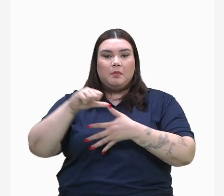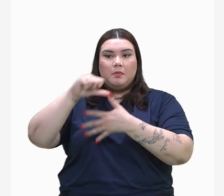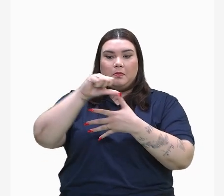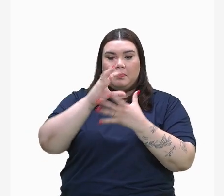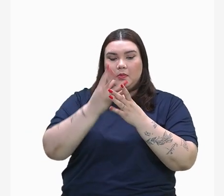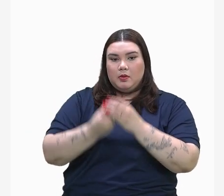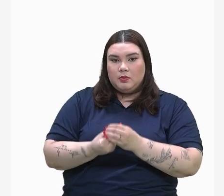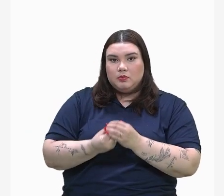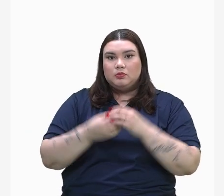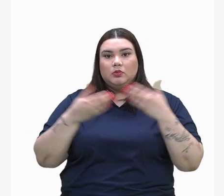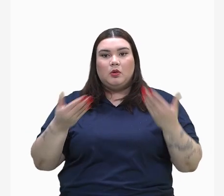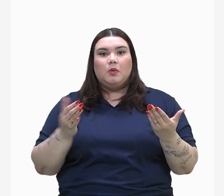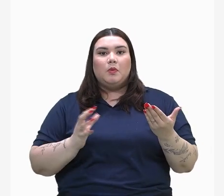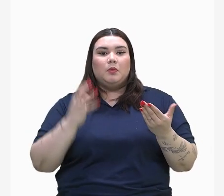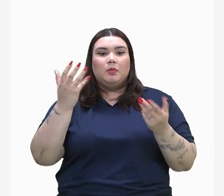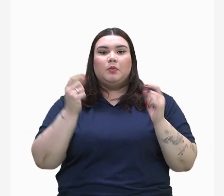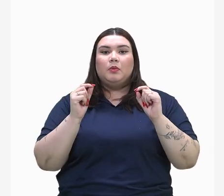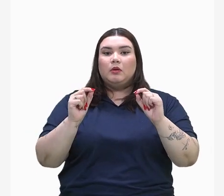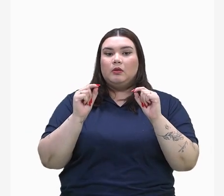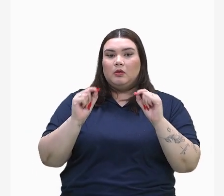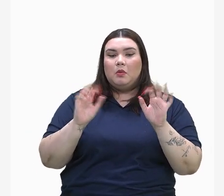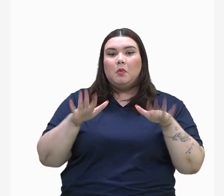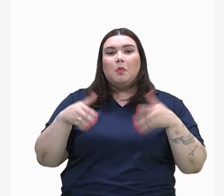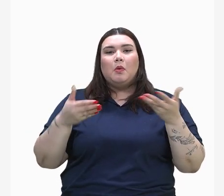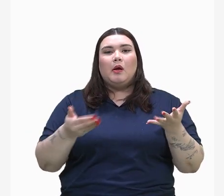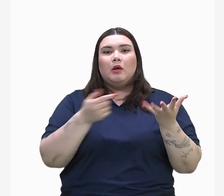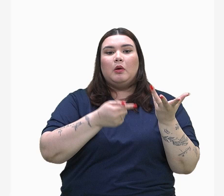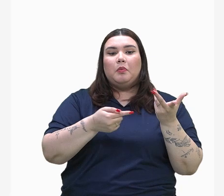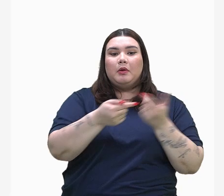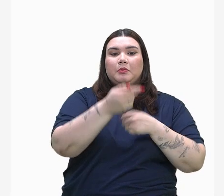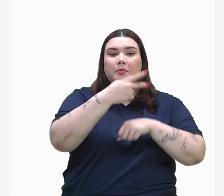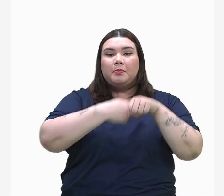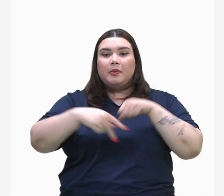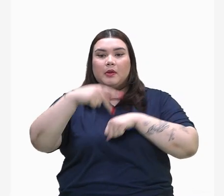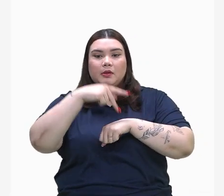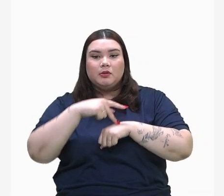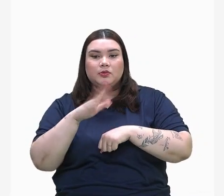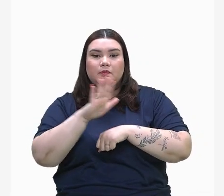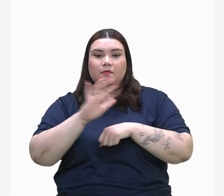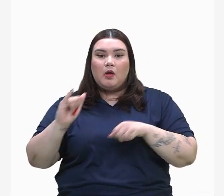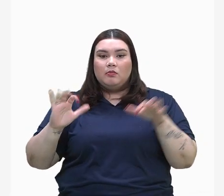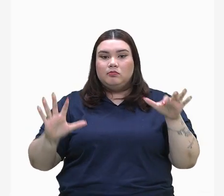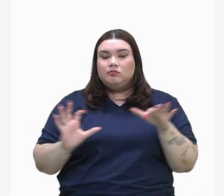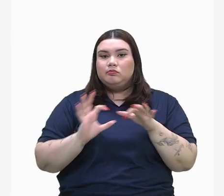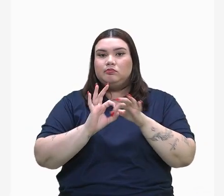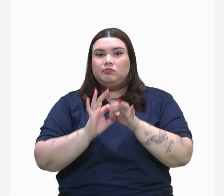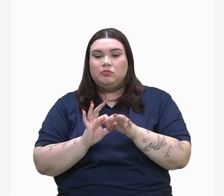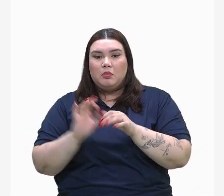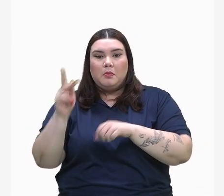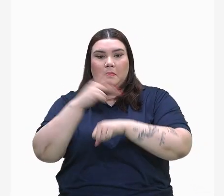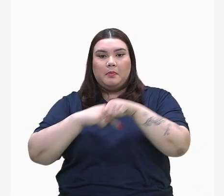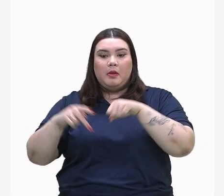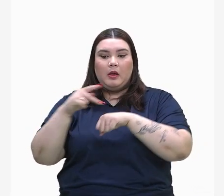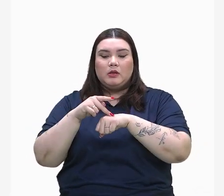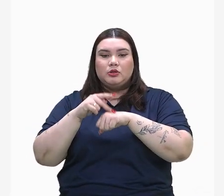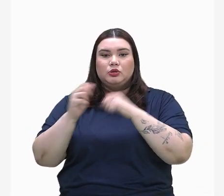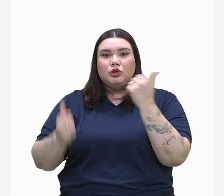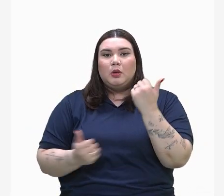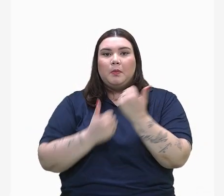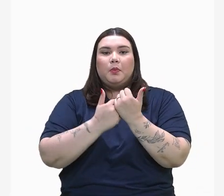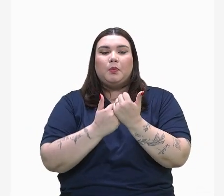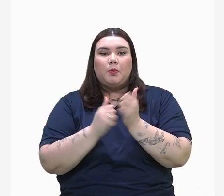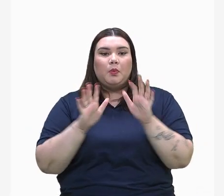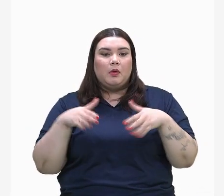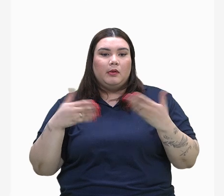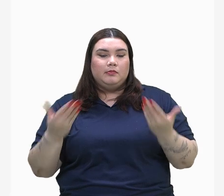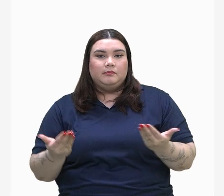ocorrer isso. No caso, quais serão os países, né, que vão fazer parte aí como países associados no